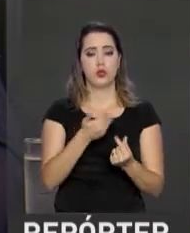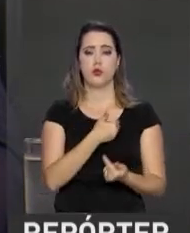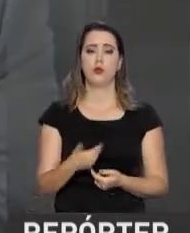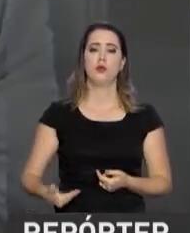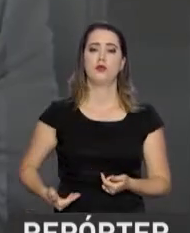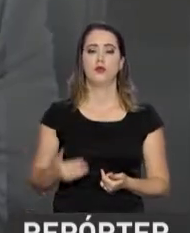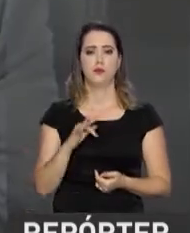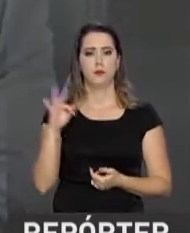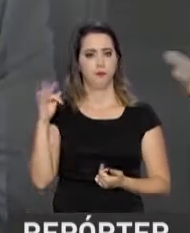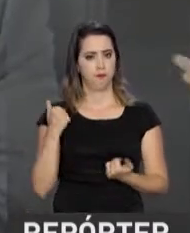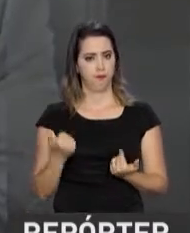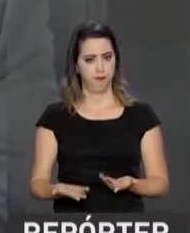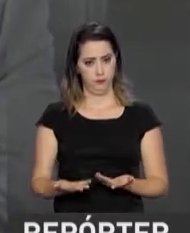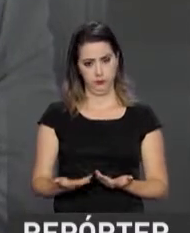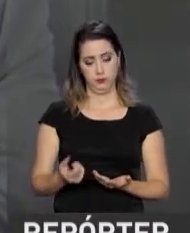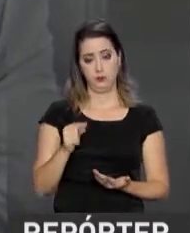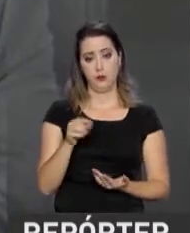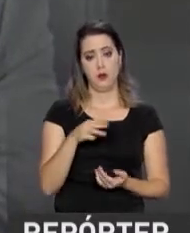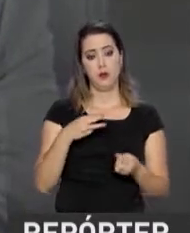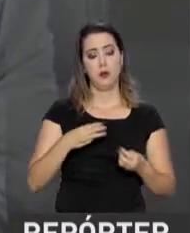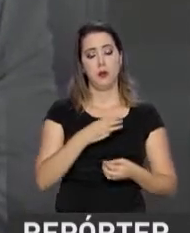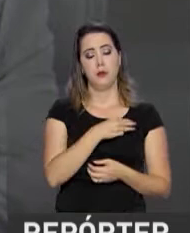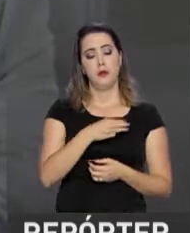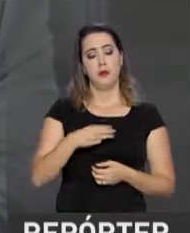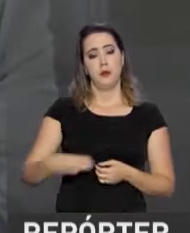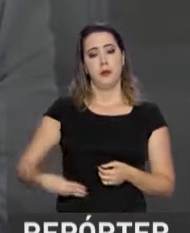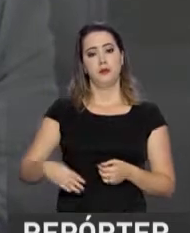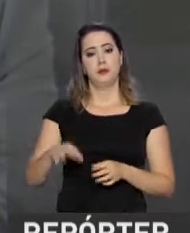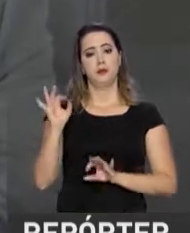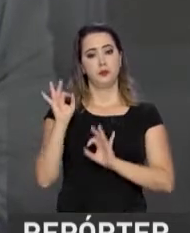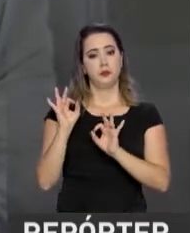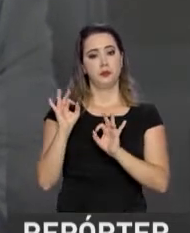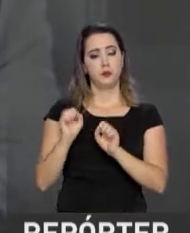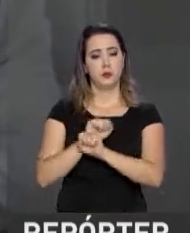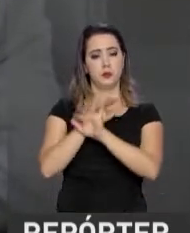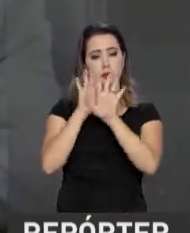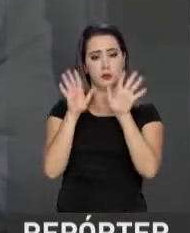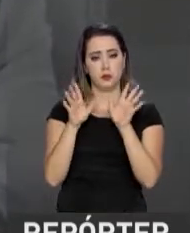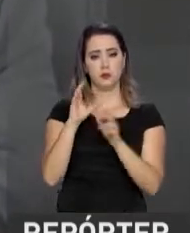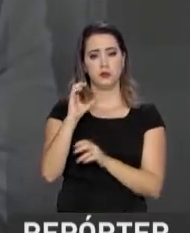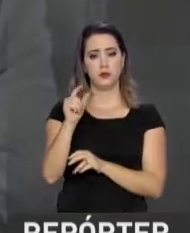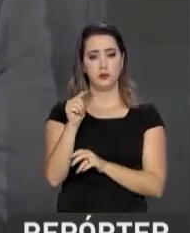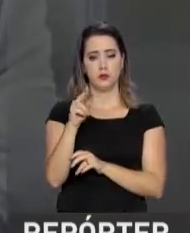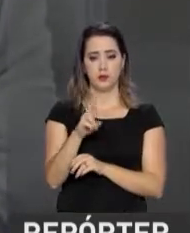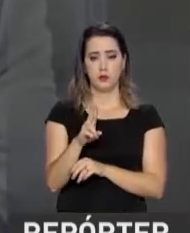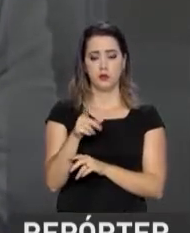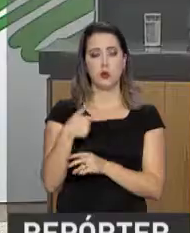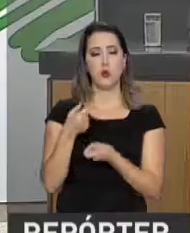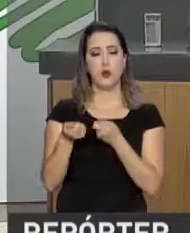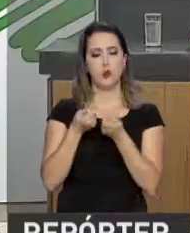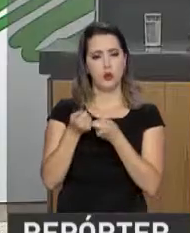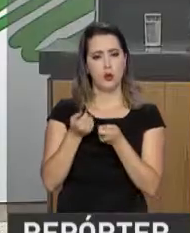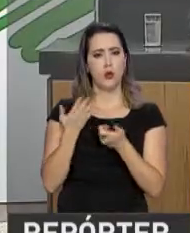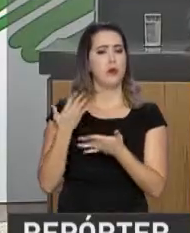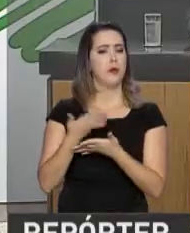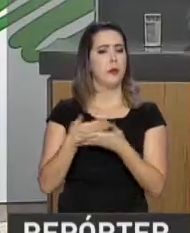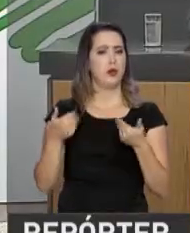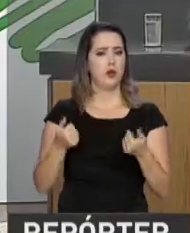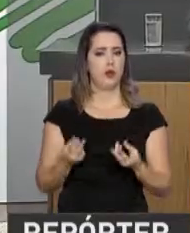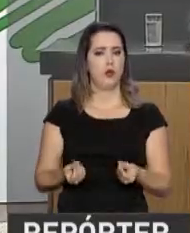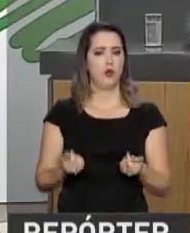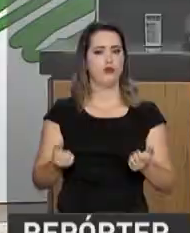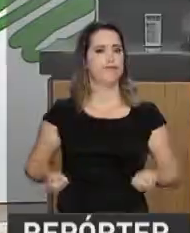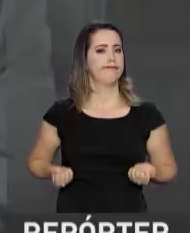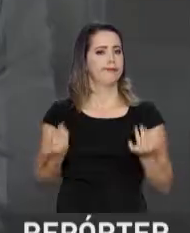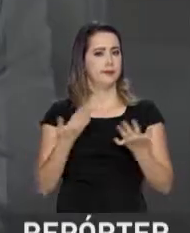públicos. Para o Ministério da Transparência e Controladoria Geral da União, o portal facilita o controle de como é gasto o